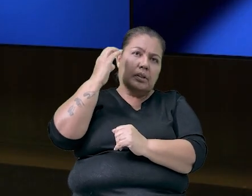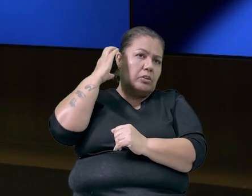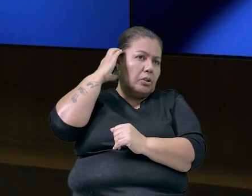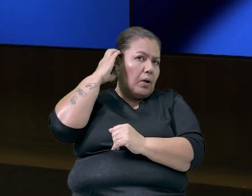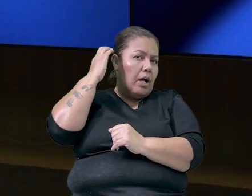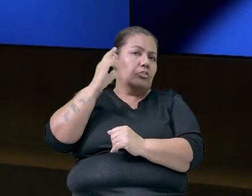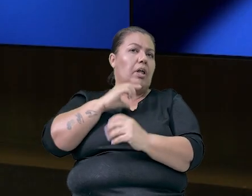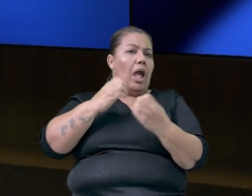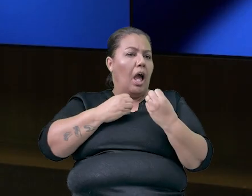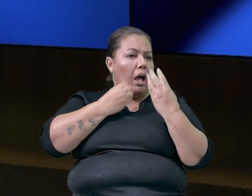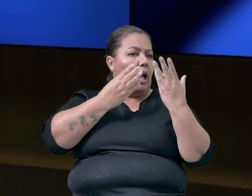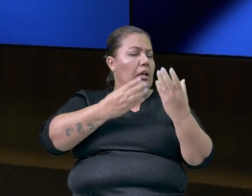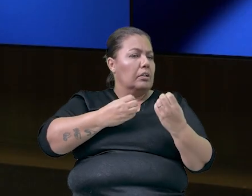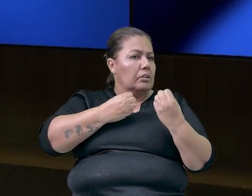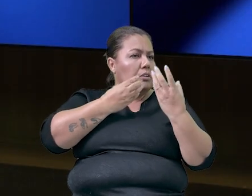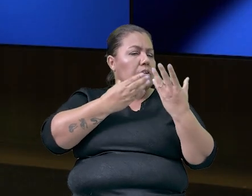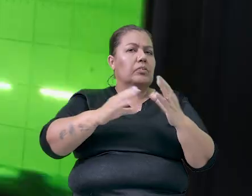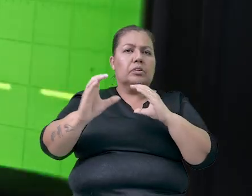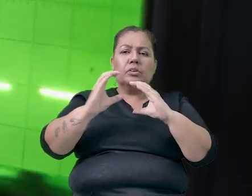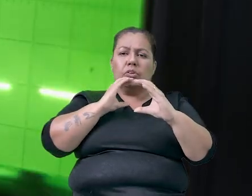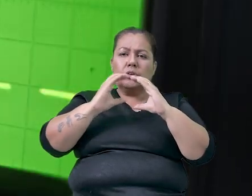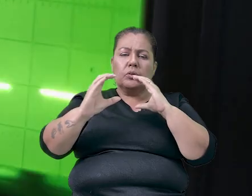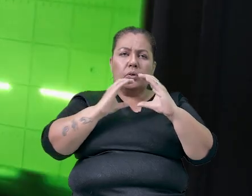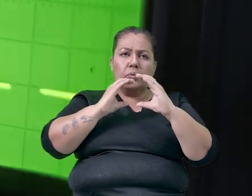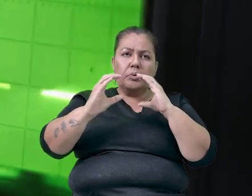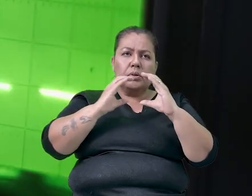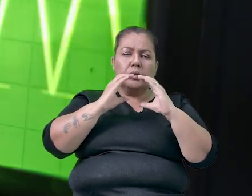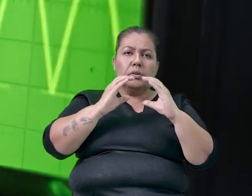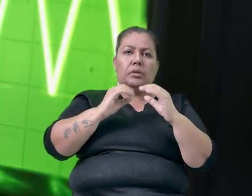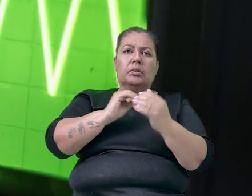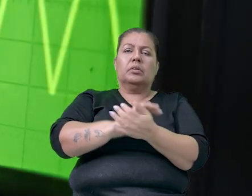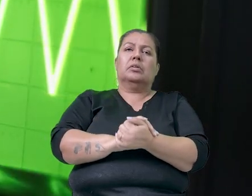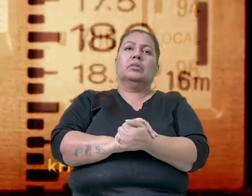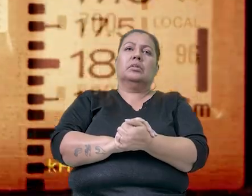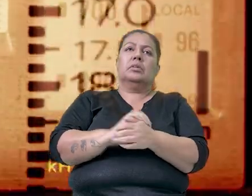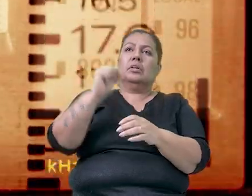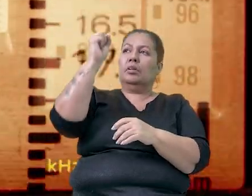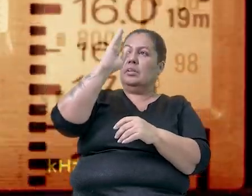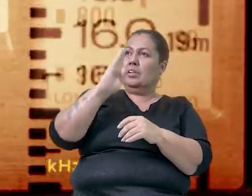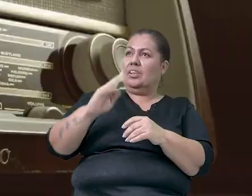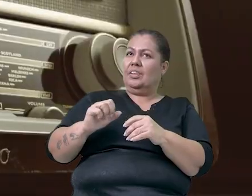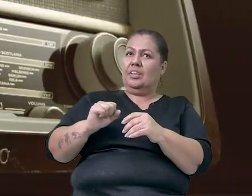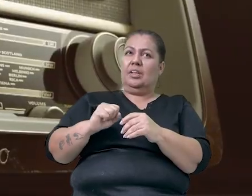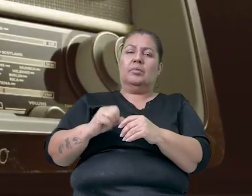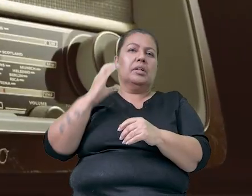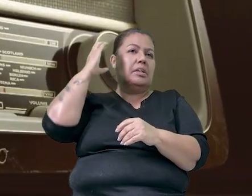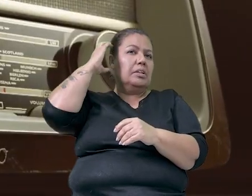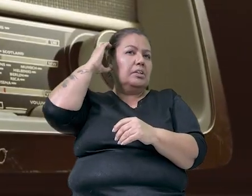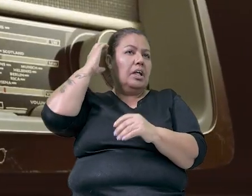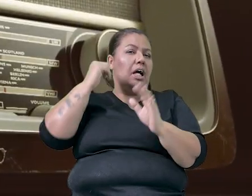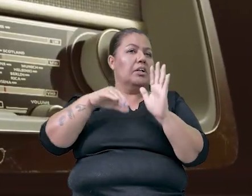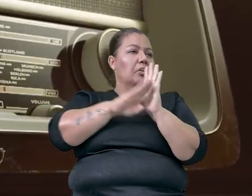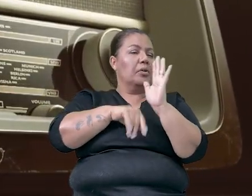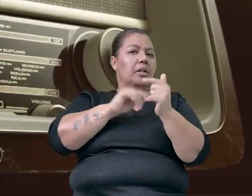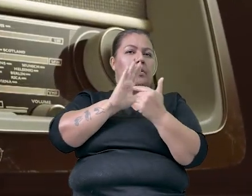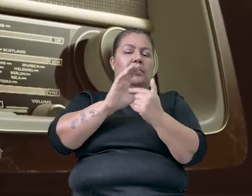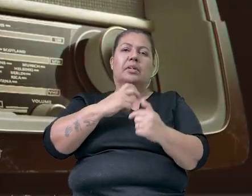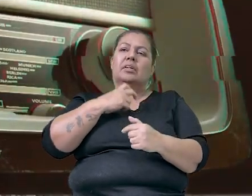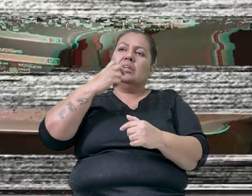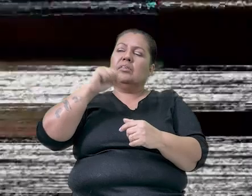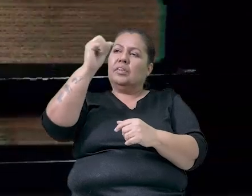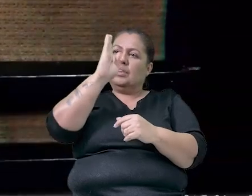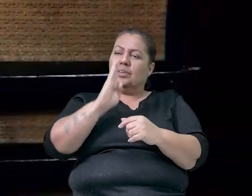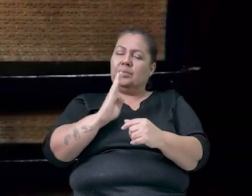de informação, de comunicação, né? A Agência Nacional de uma Rede Brasileira de Radiodifusão apresenta A Voz do